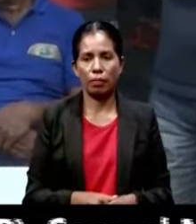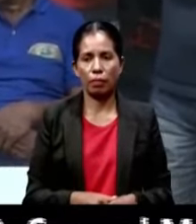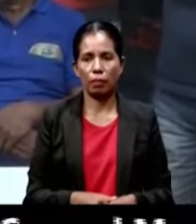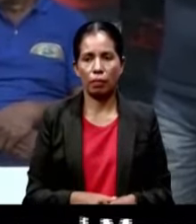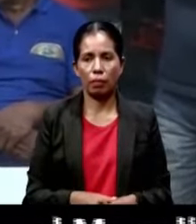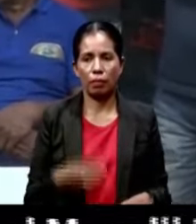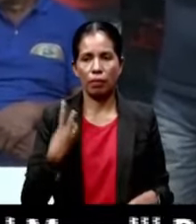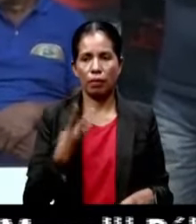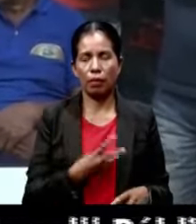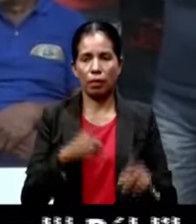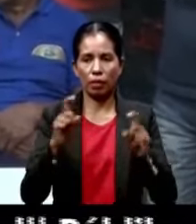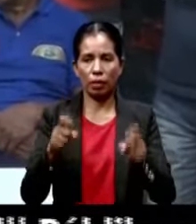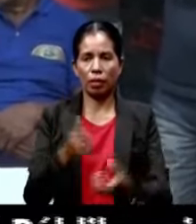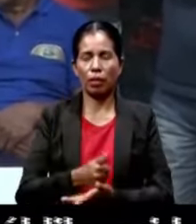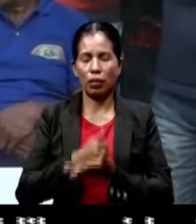tem que salvar.